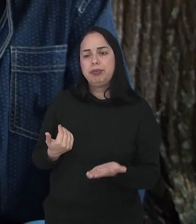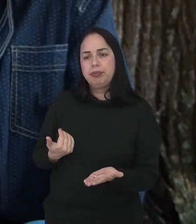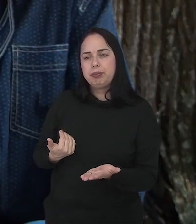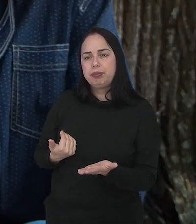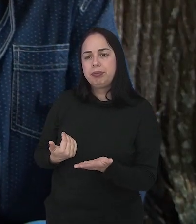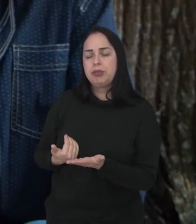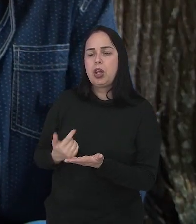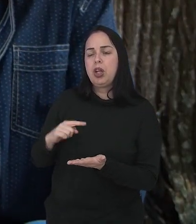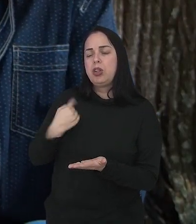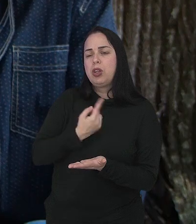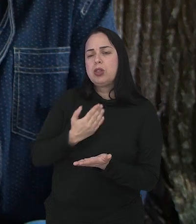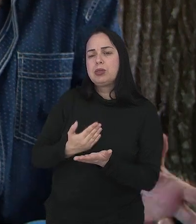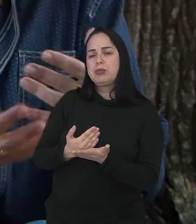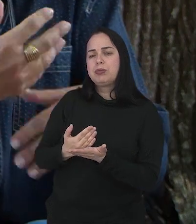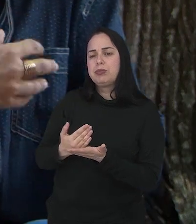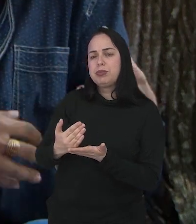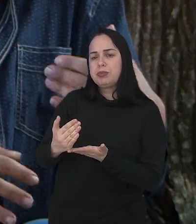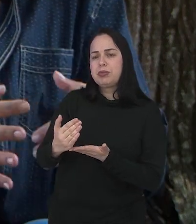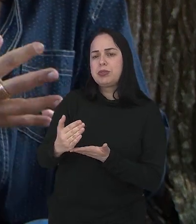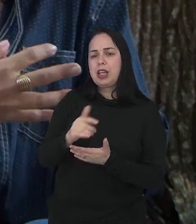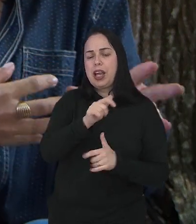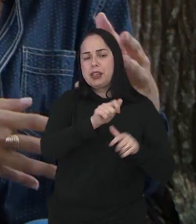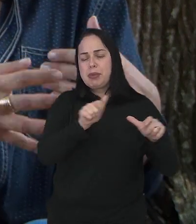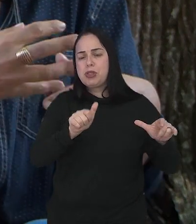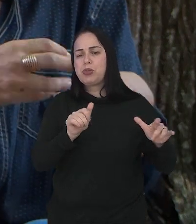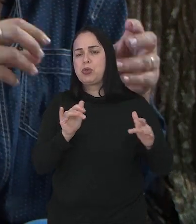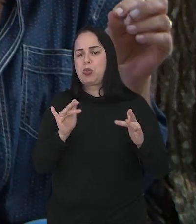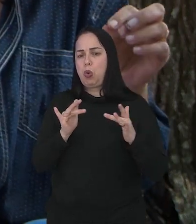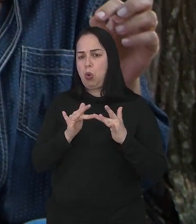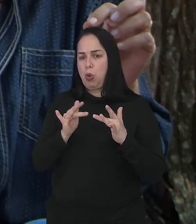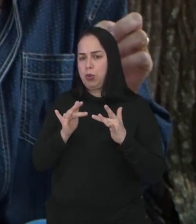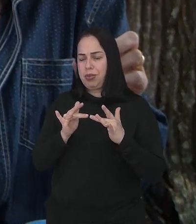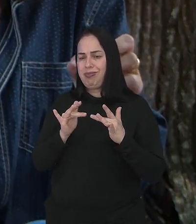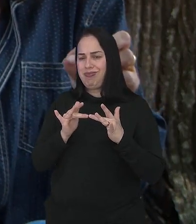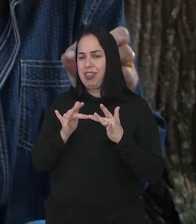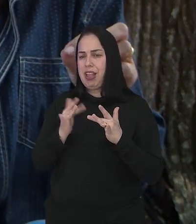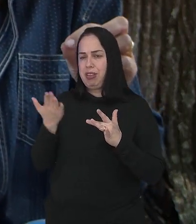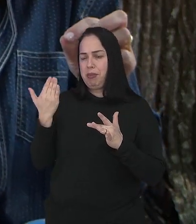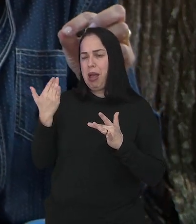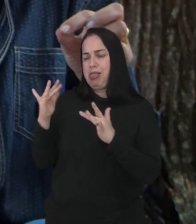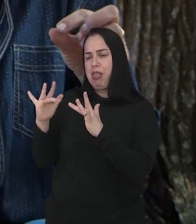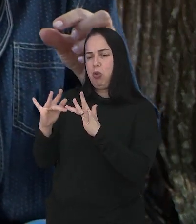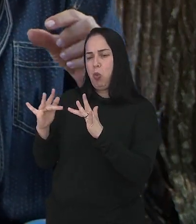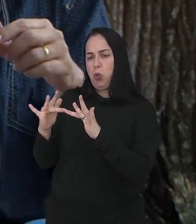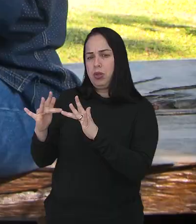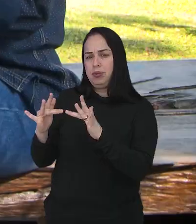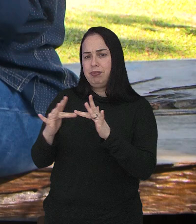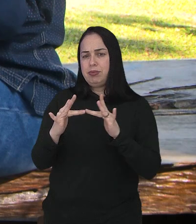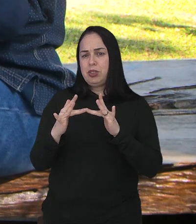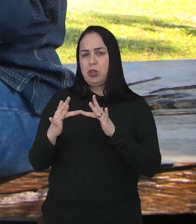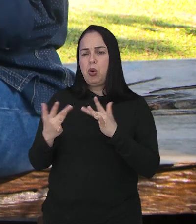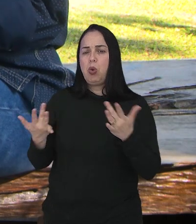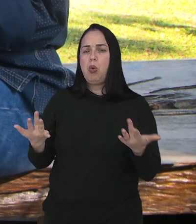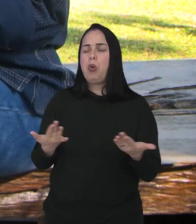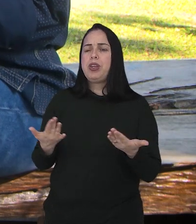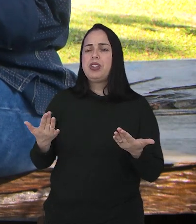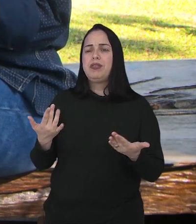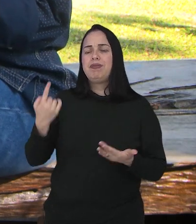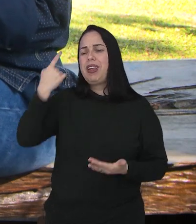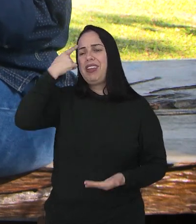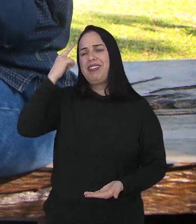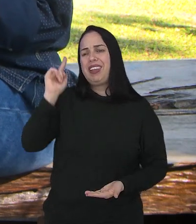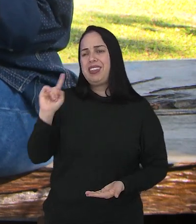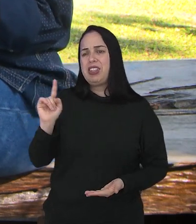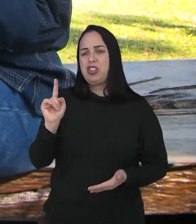começa... as mesmas pessoas que conviviam com a gente antes da minha viradinha de chave, não entendem agora